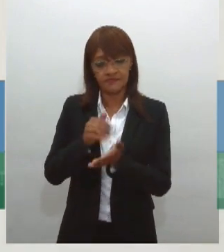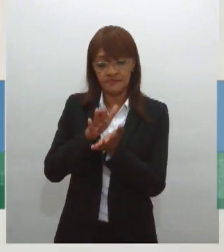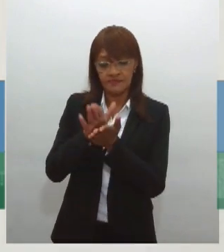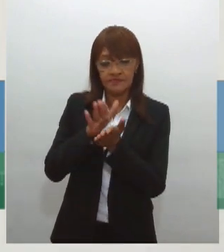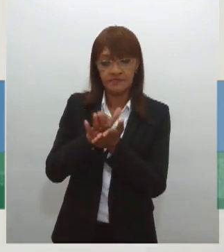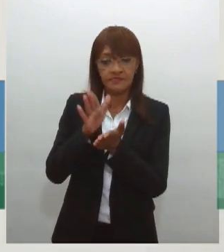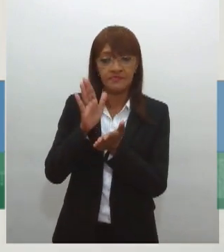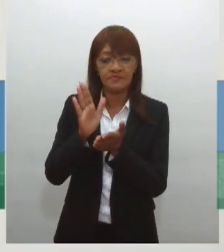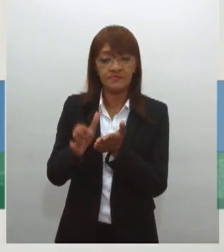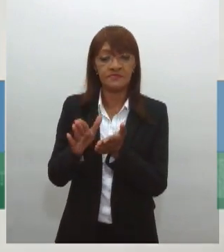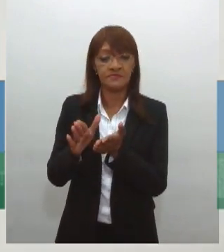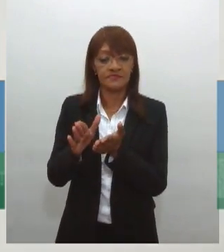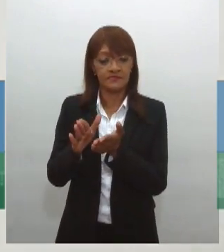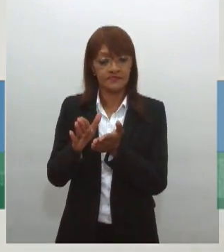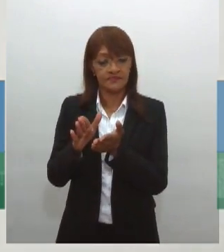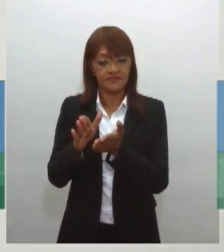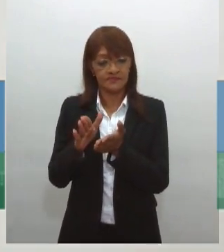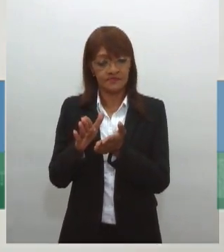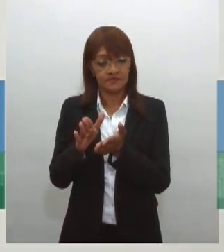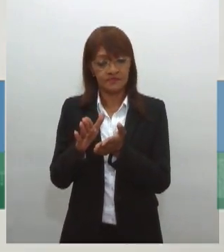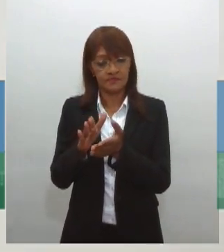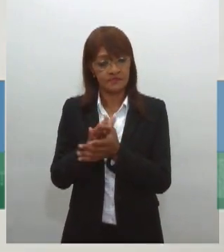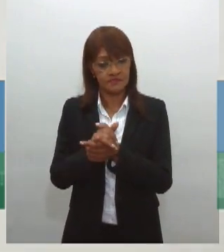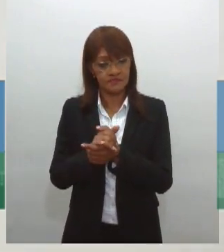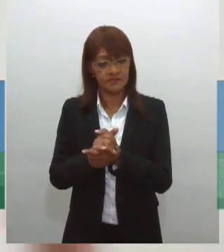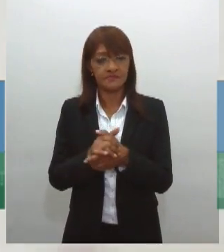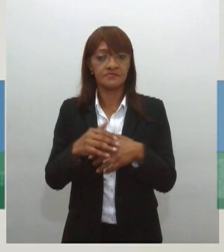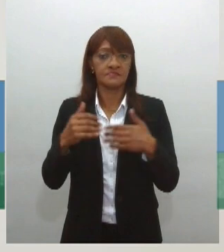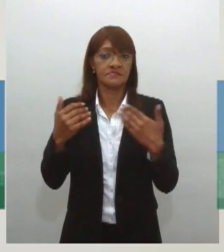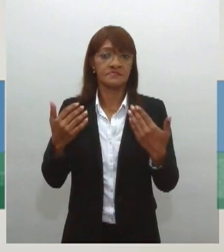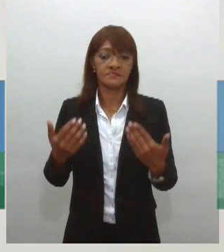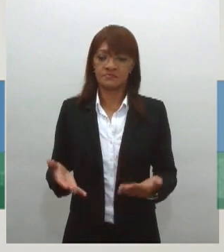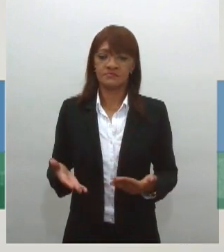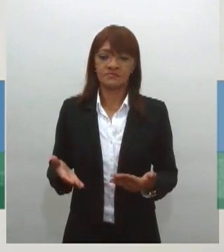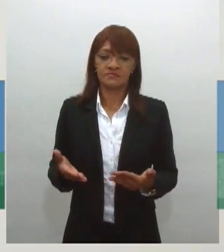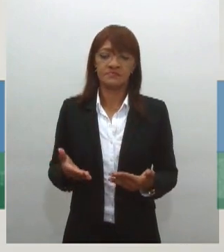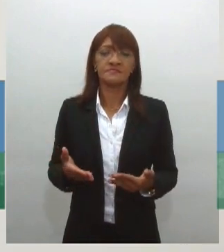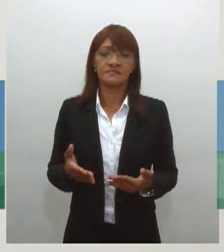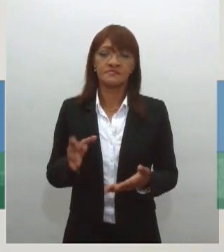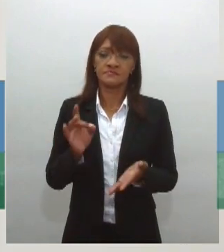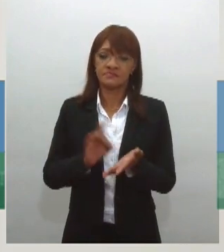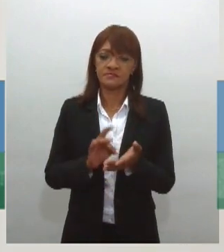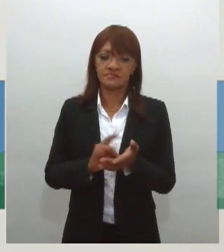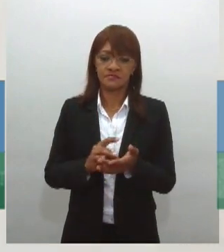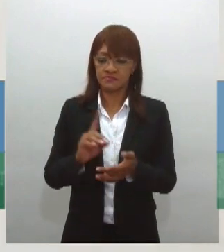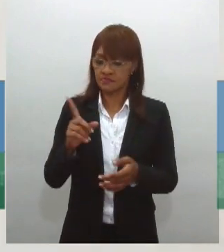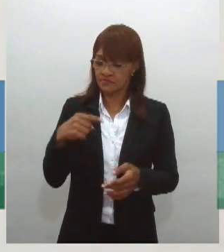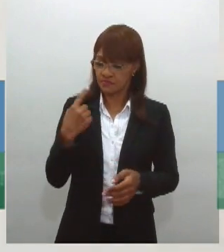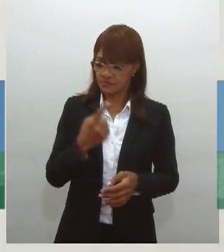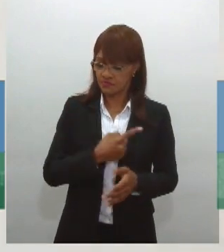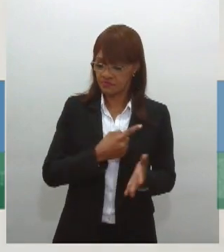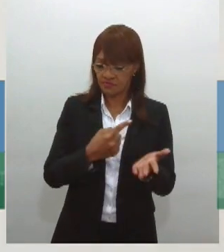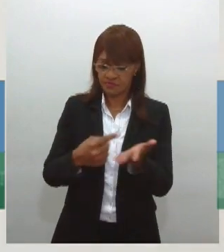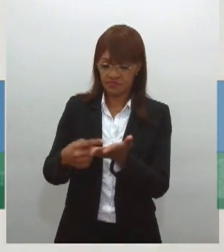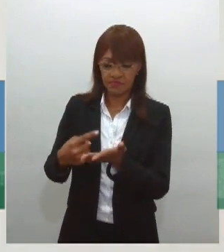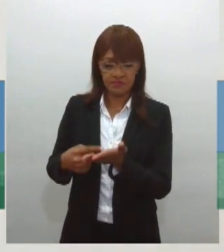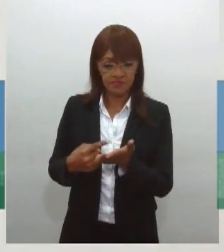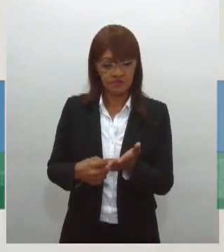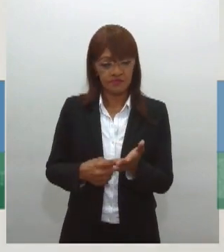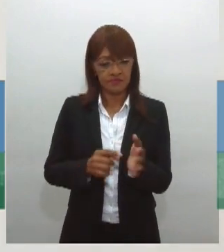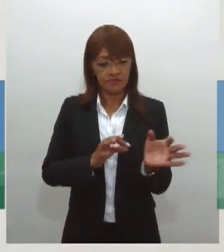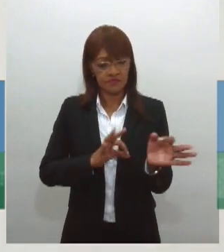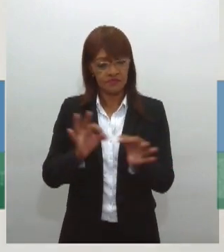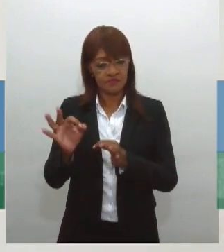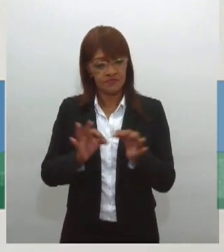e fundo estadual de cultura. Então, a gente vai iniciar realmente aí uma agenda muito importante, com muitas parcerias,